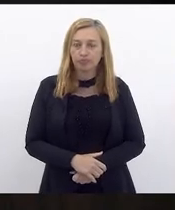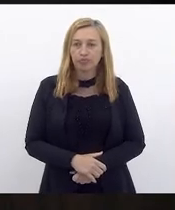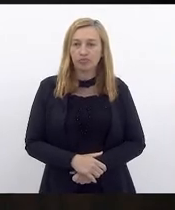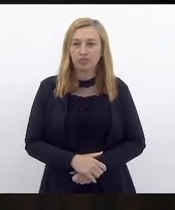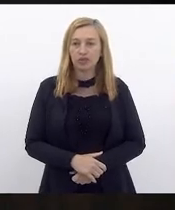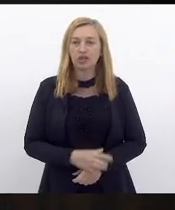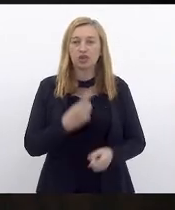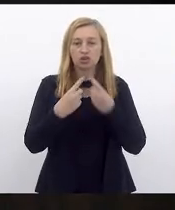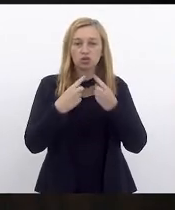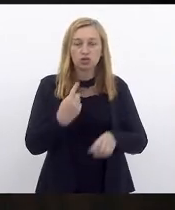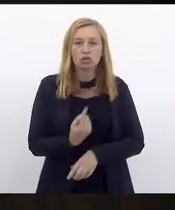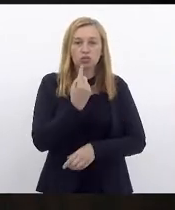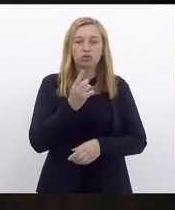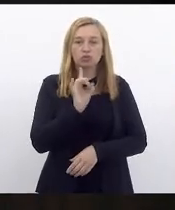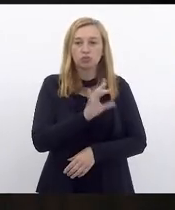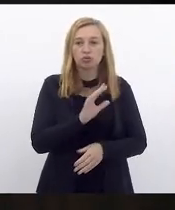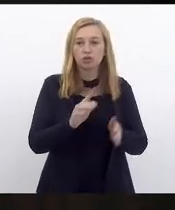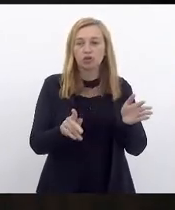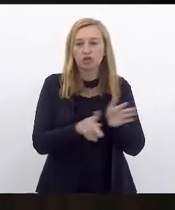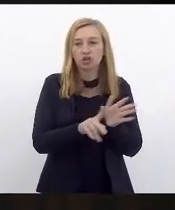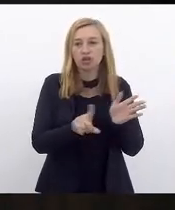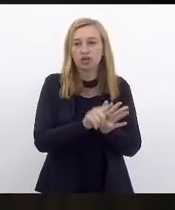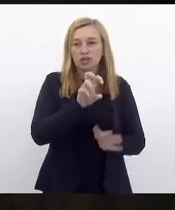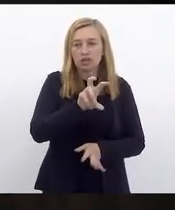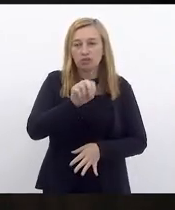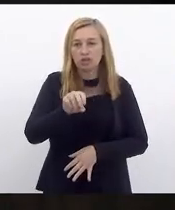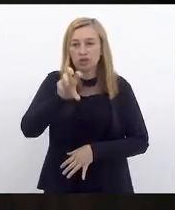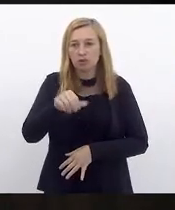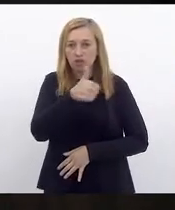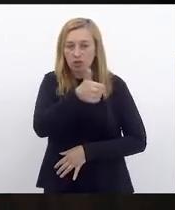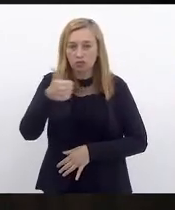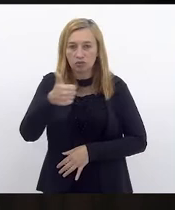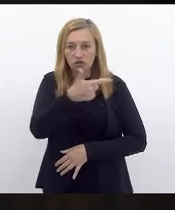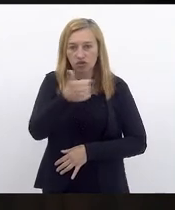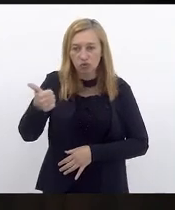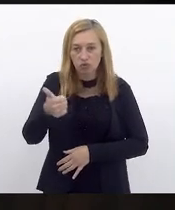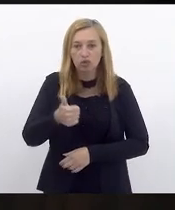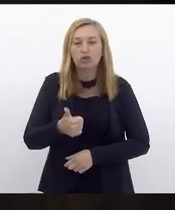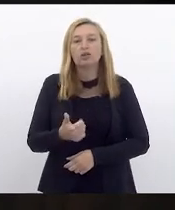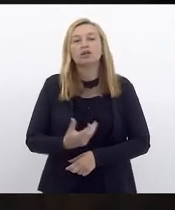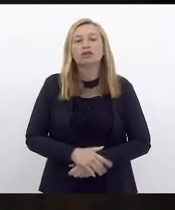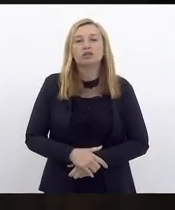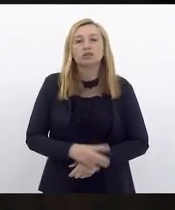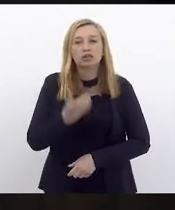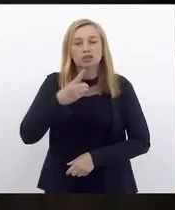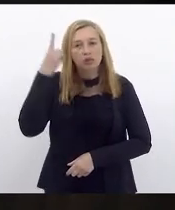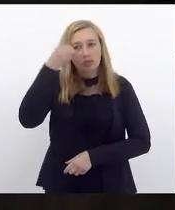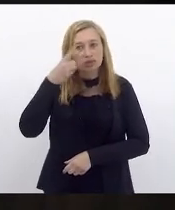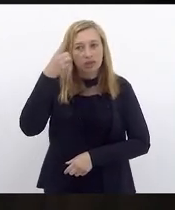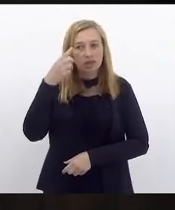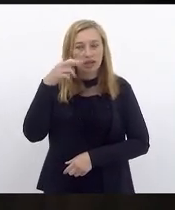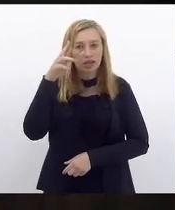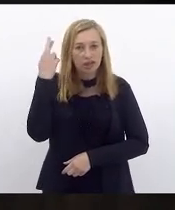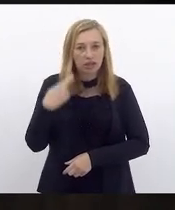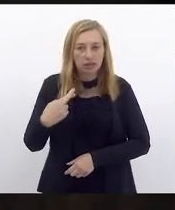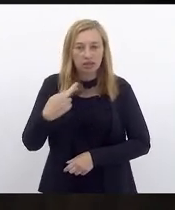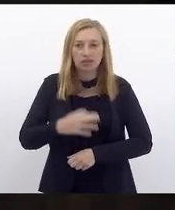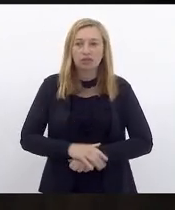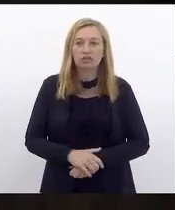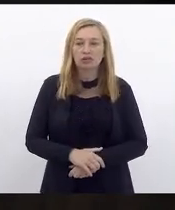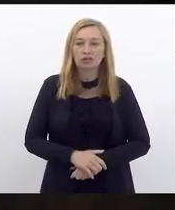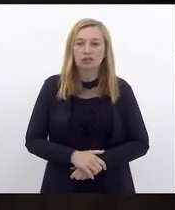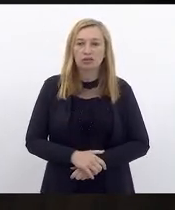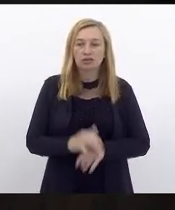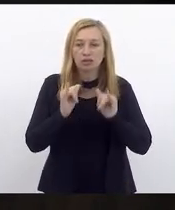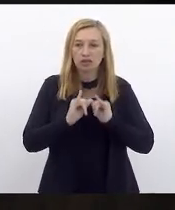regime de urgência e discussão única, projeto de lei 5051 de 21, de autoria da deputada Renata Souza, que